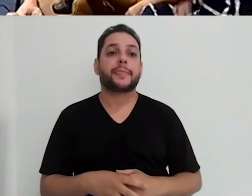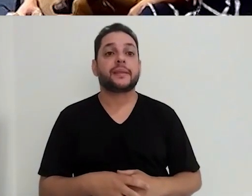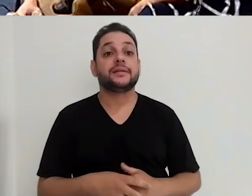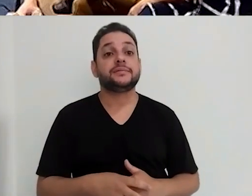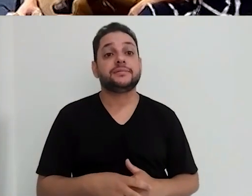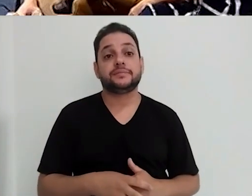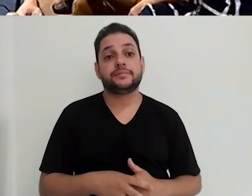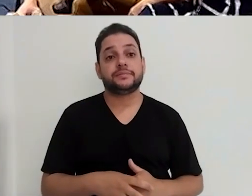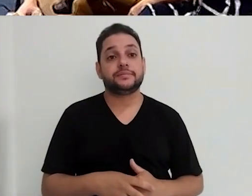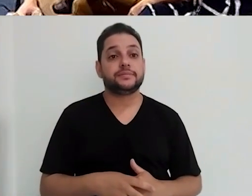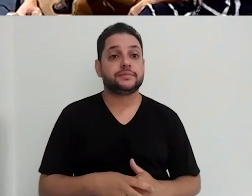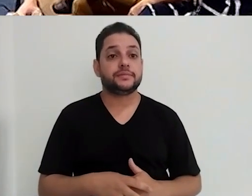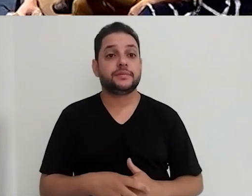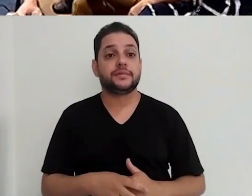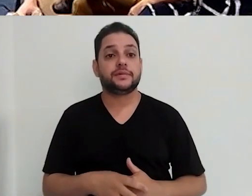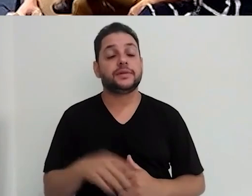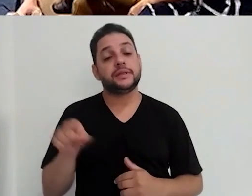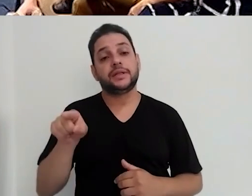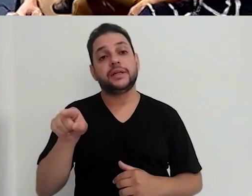Ele